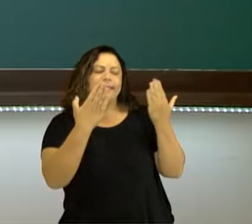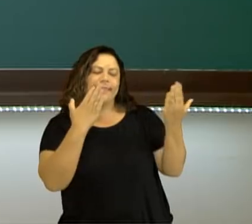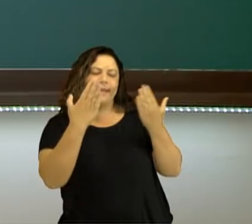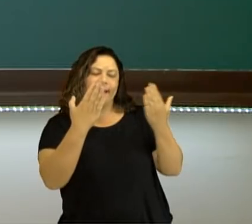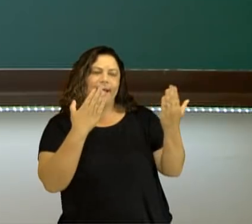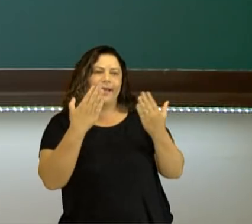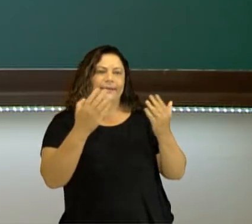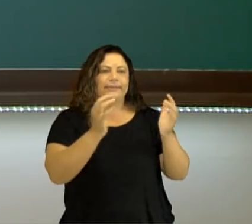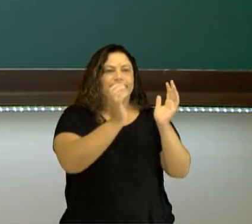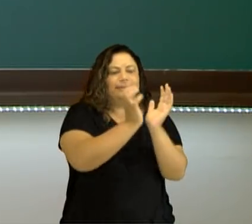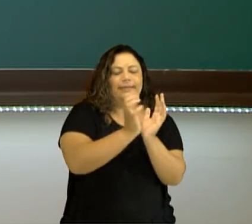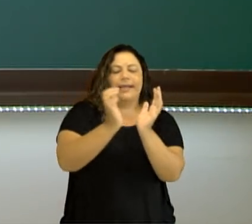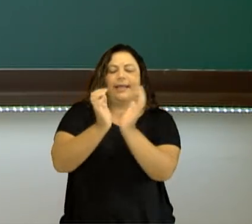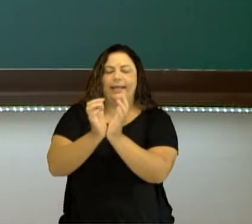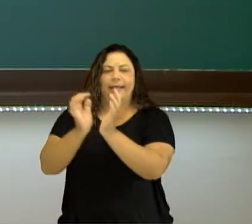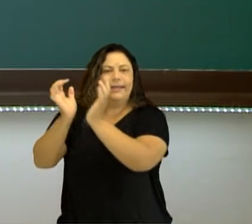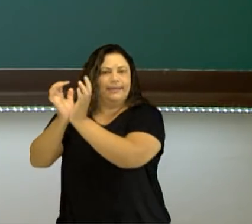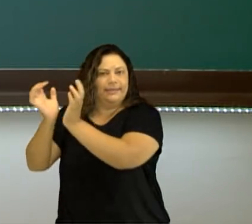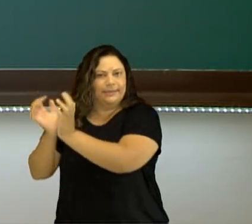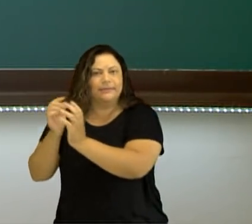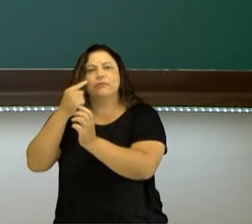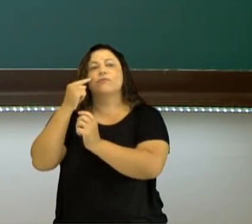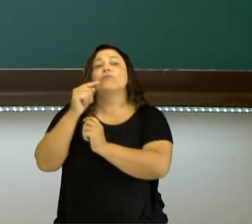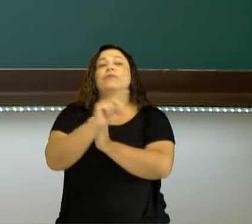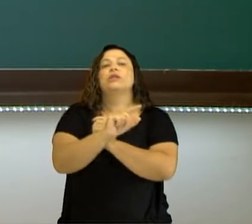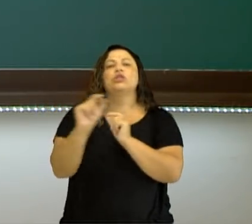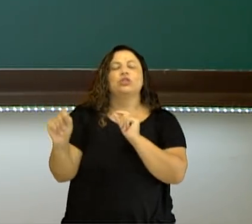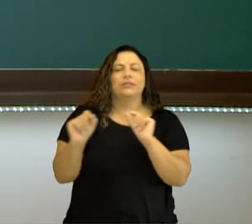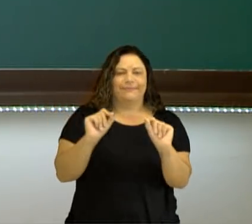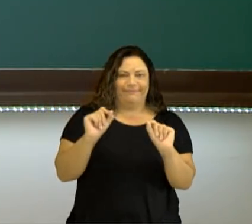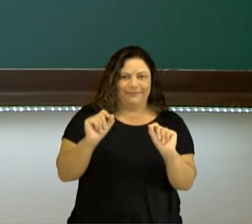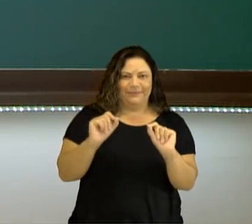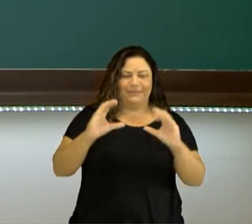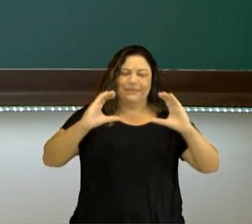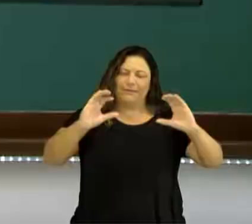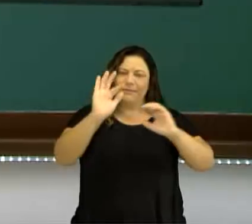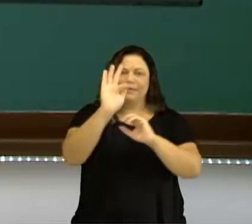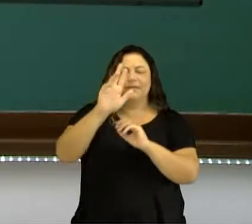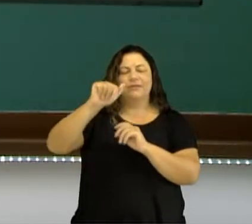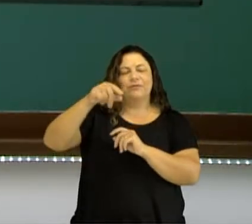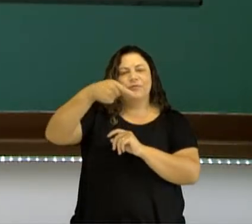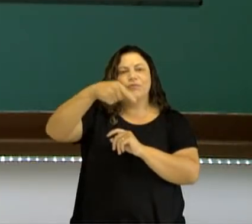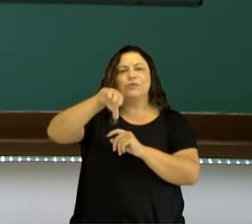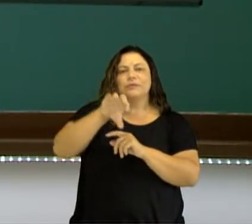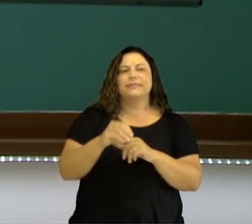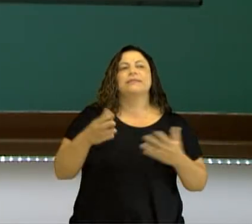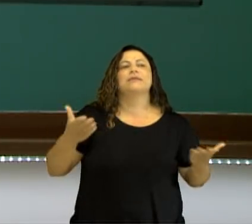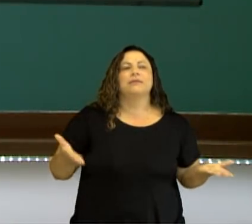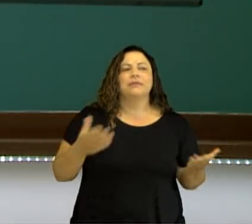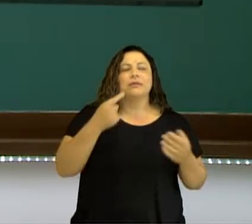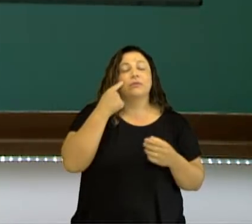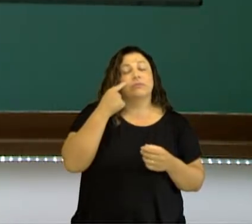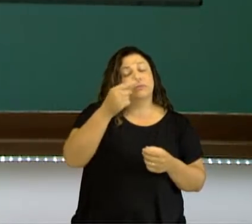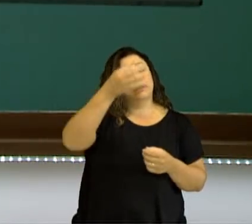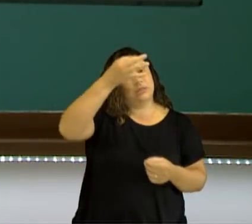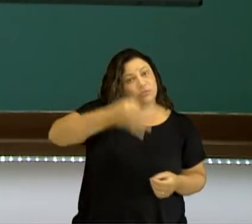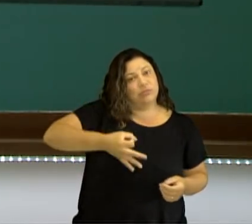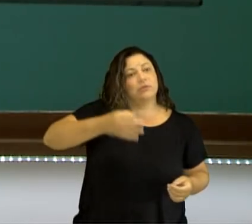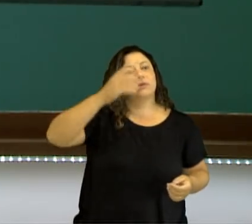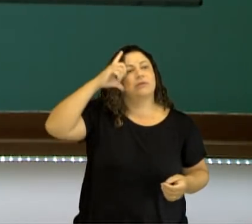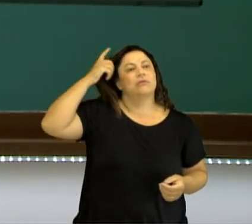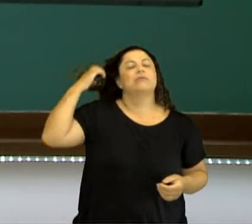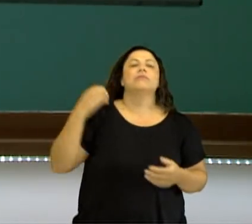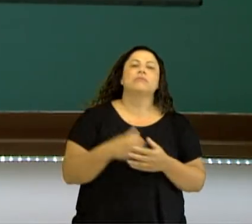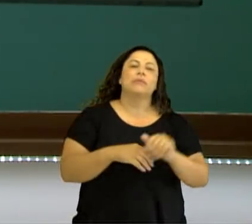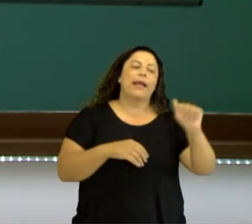e ver se representam funções também, se está tudo certinho. Alguma das relações a seguir representam